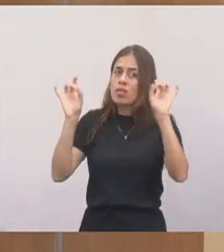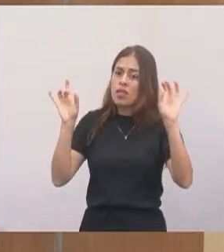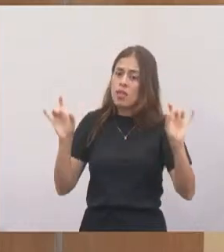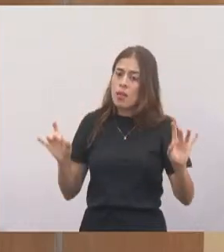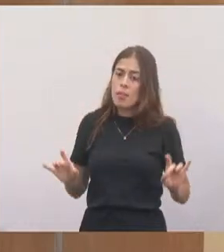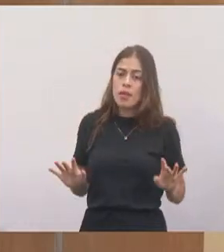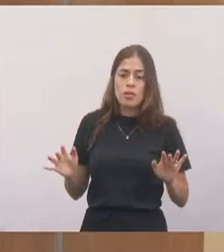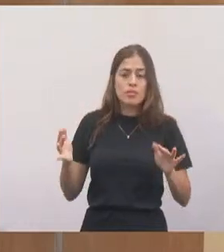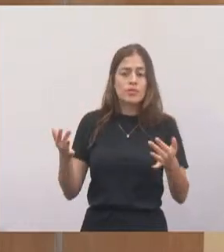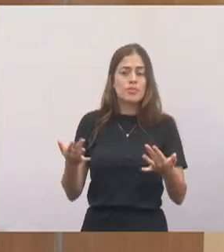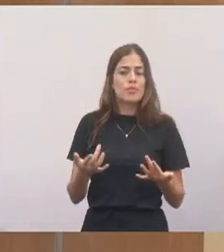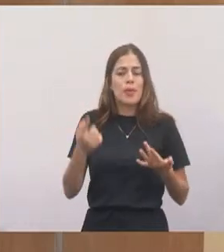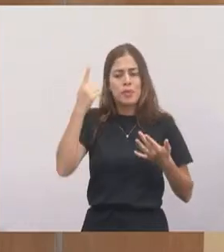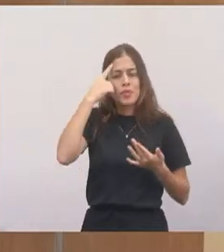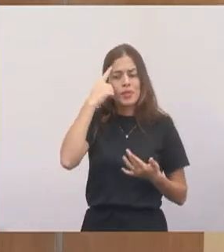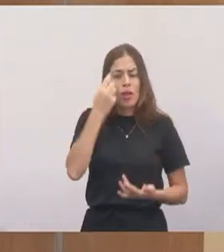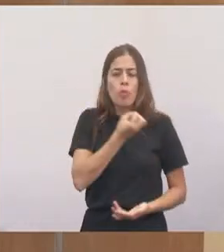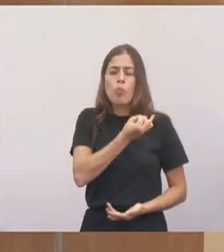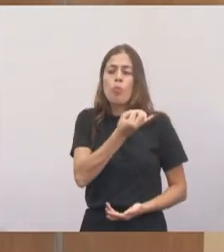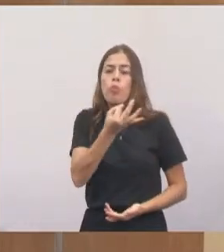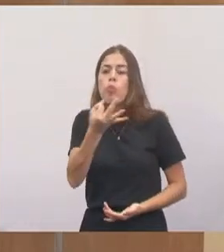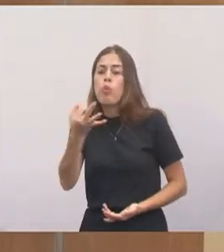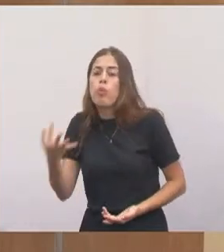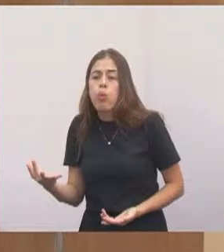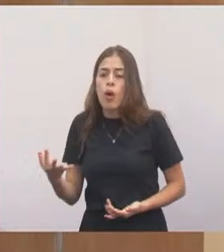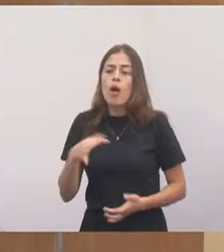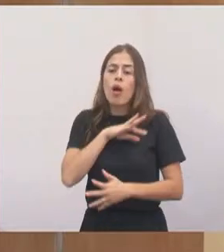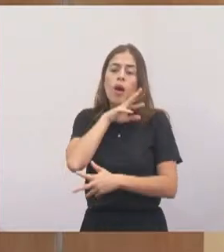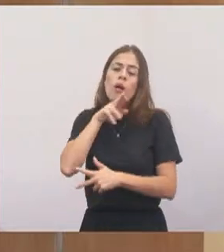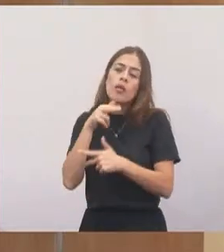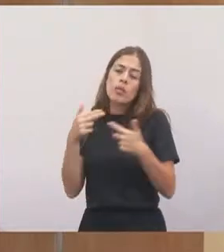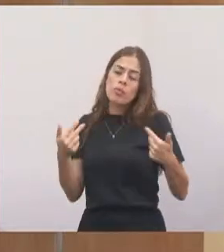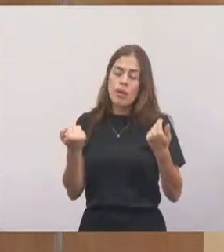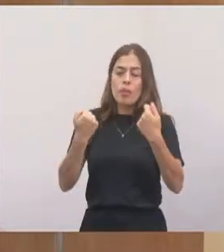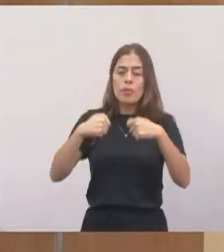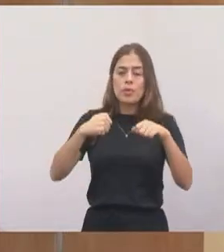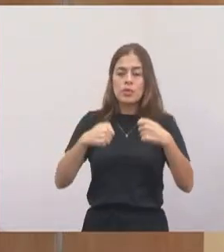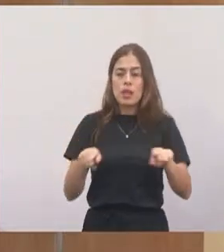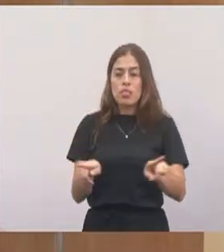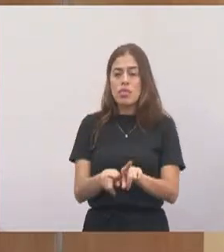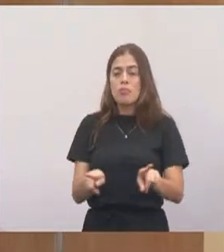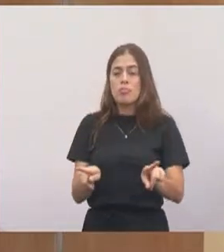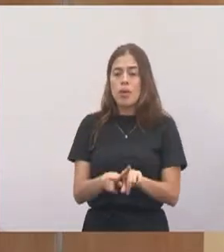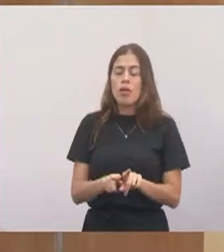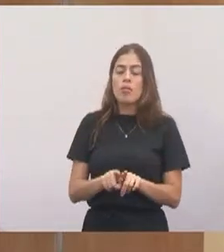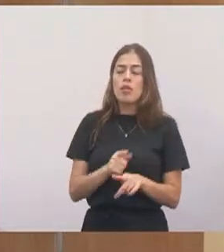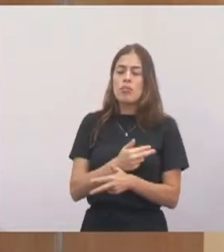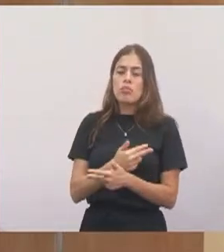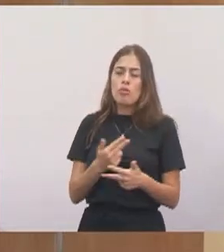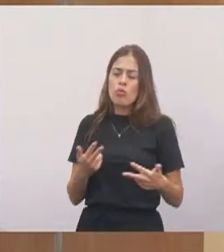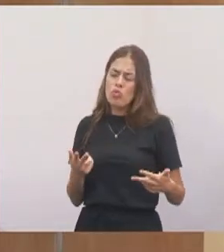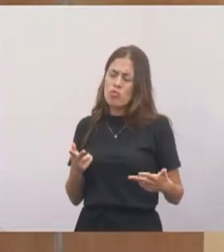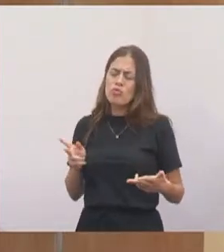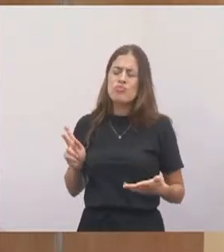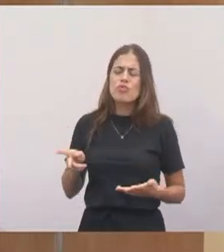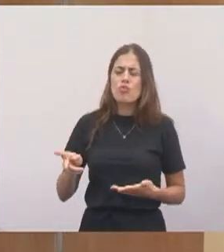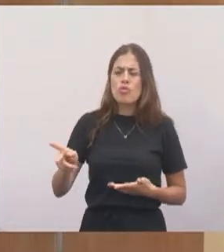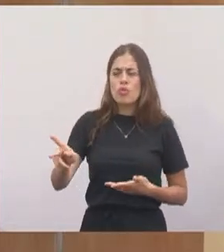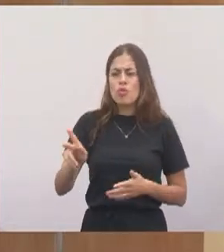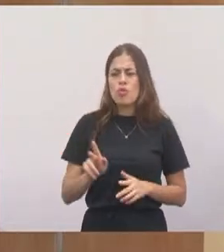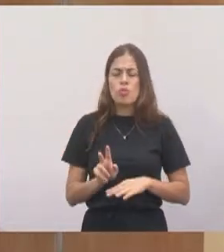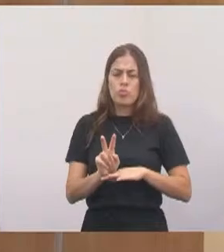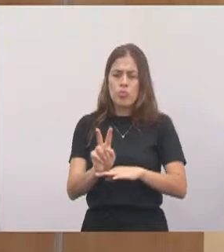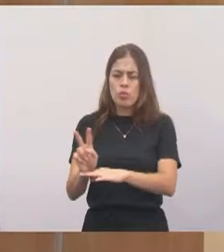em face de grande número de animais necessitados e das demandas contínuas por